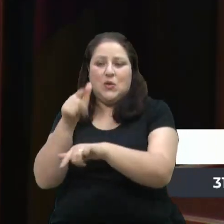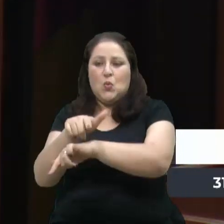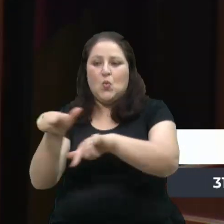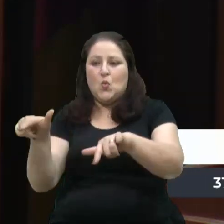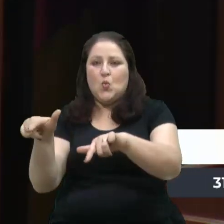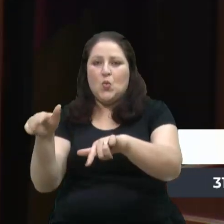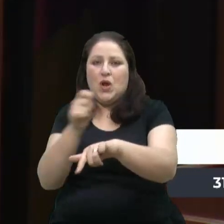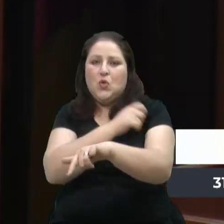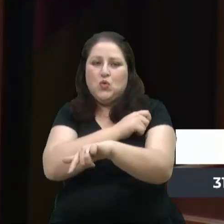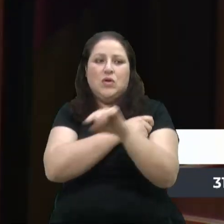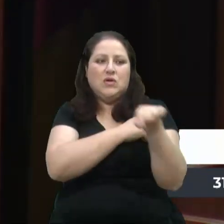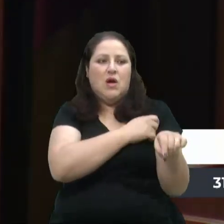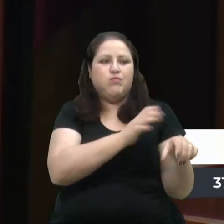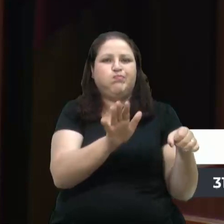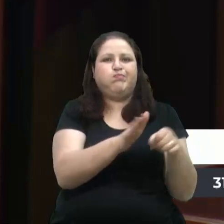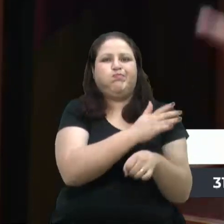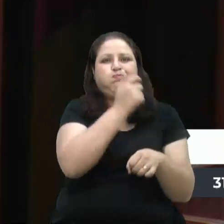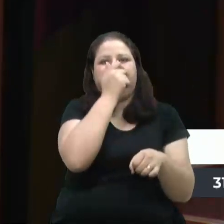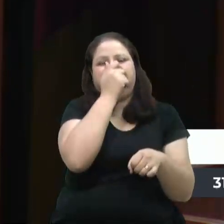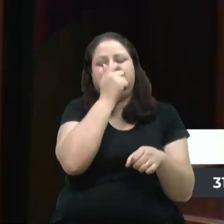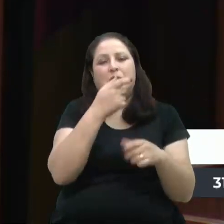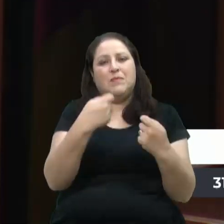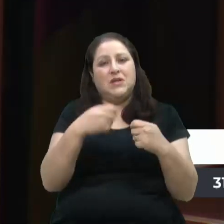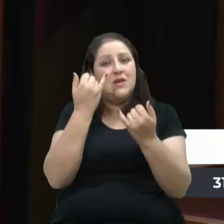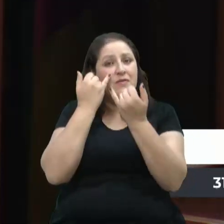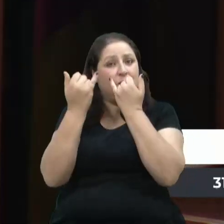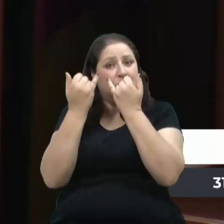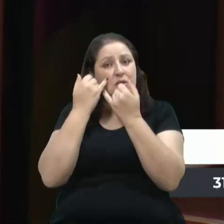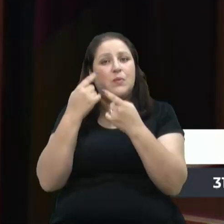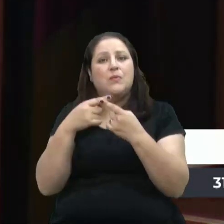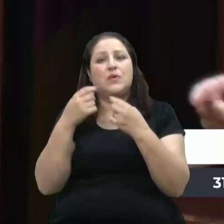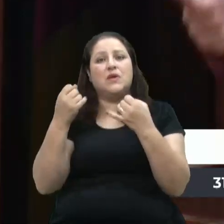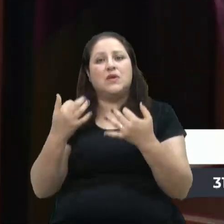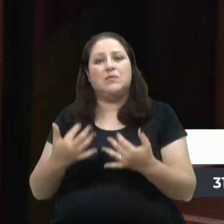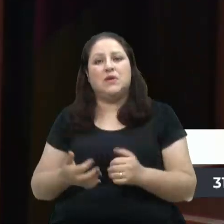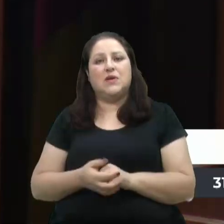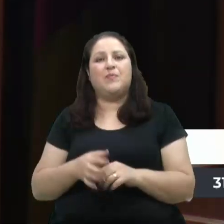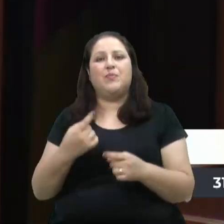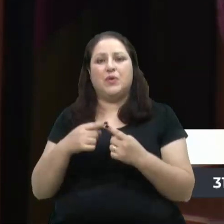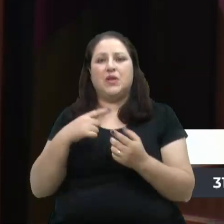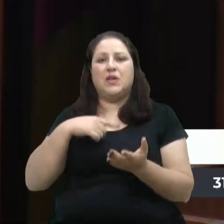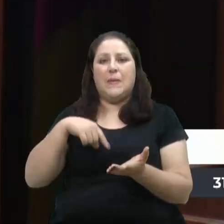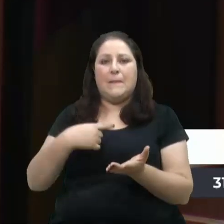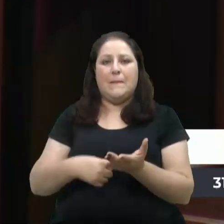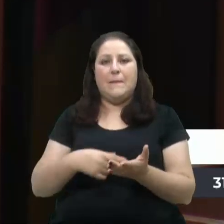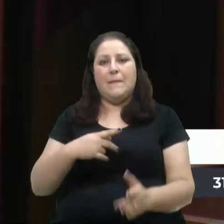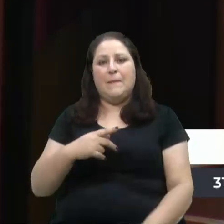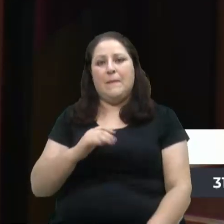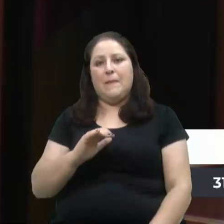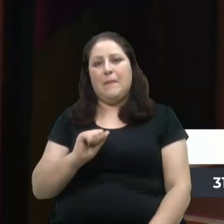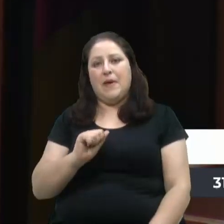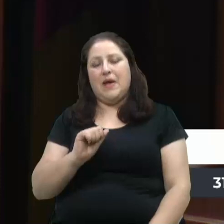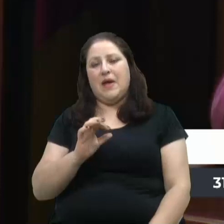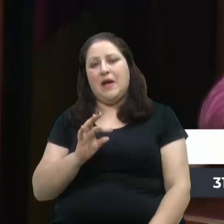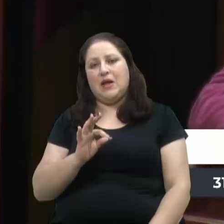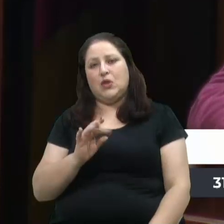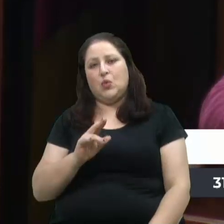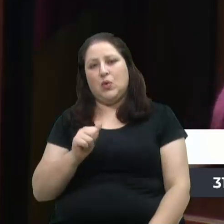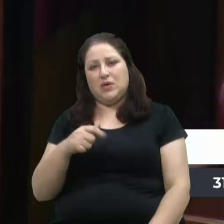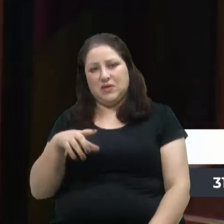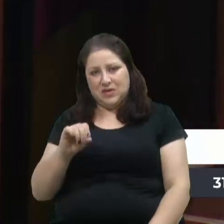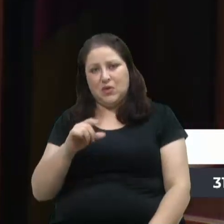é um dado que nós precisamos ter porque que eu tô dizendo isso pela pactuação que a constituição preconiza e